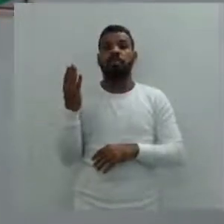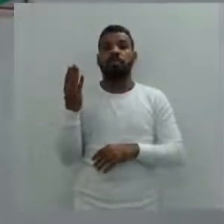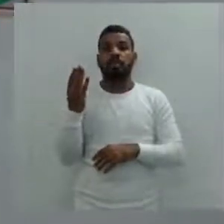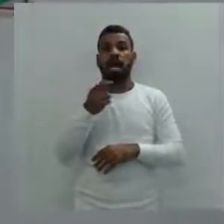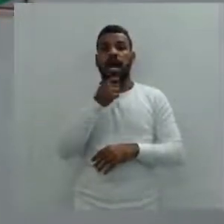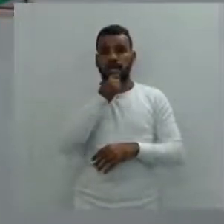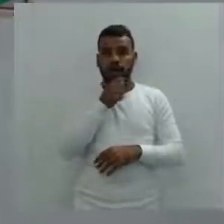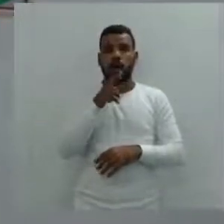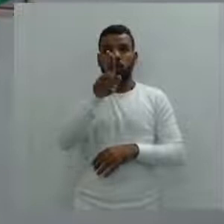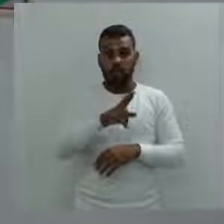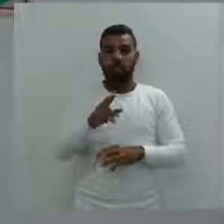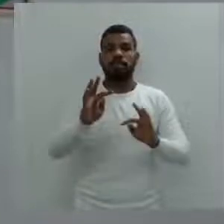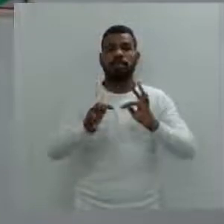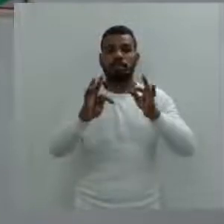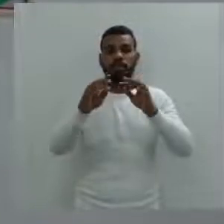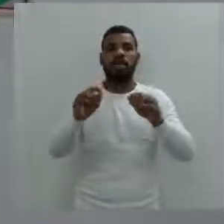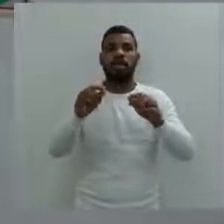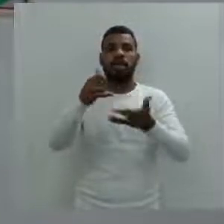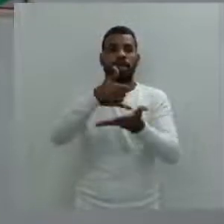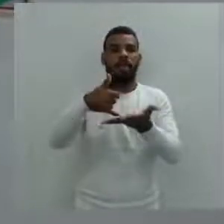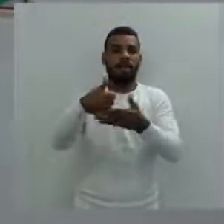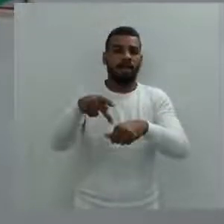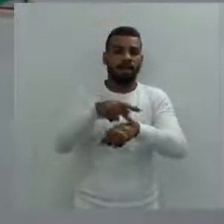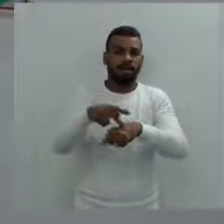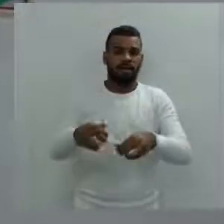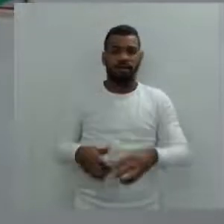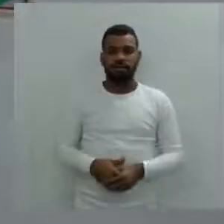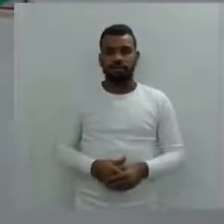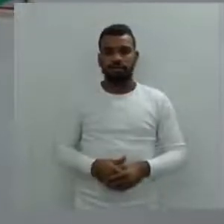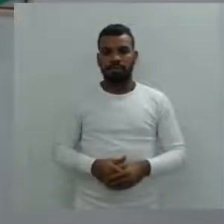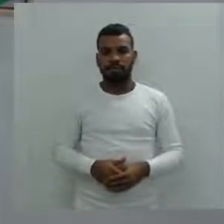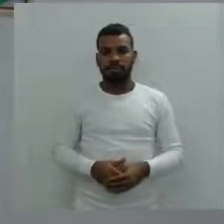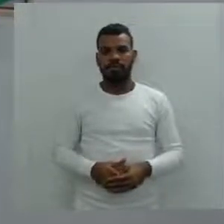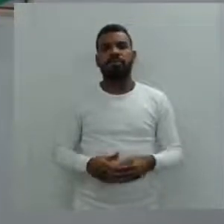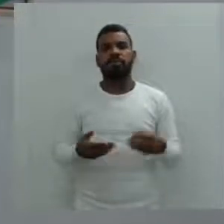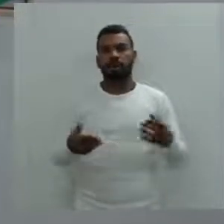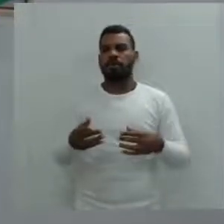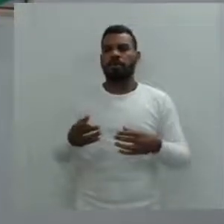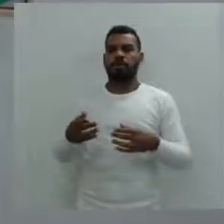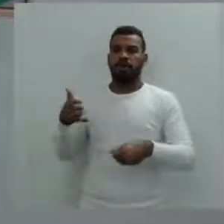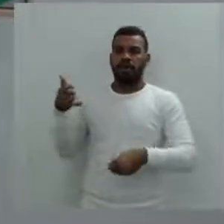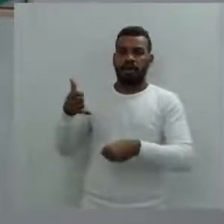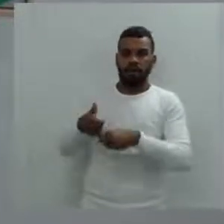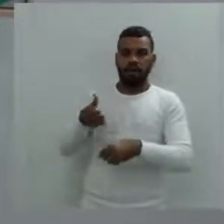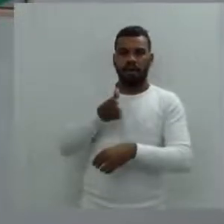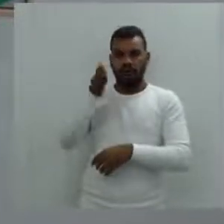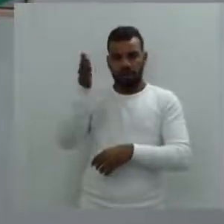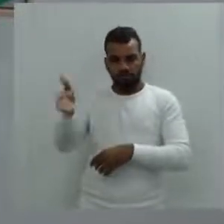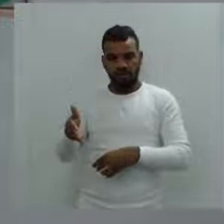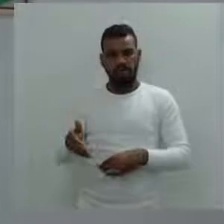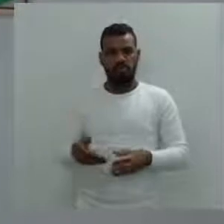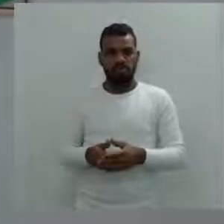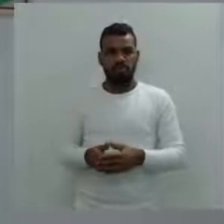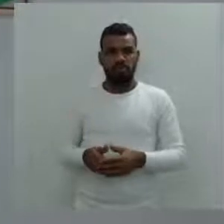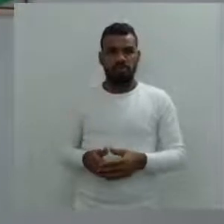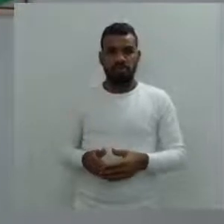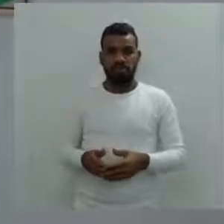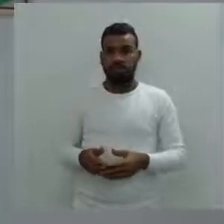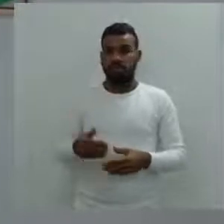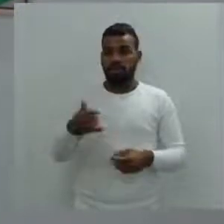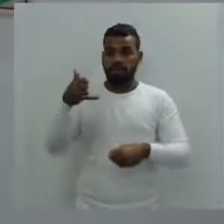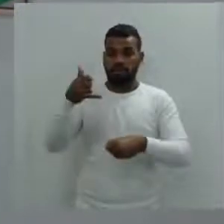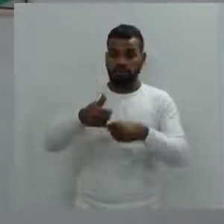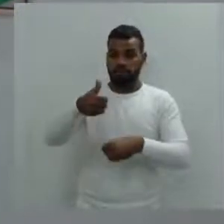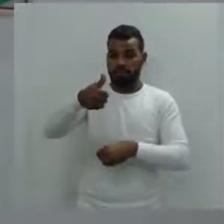usa, por exemplo, a tecnologia do petróleo, né? Então hoje você vai no posto de gasolina, agradeça nesse período de